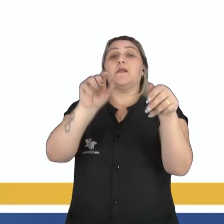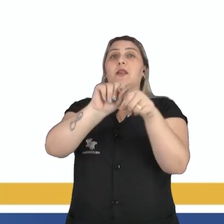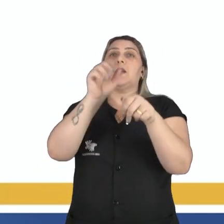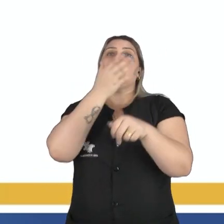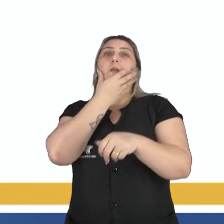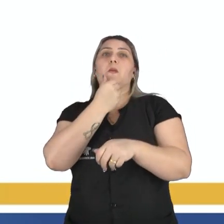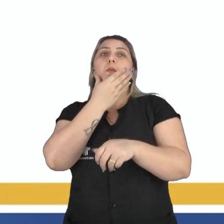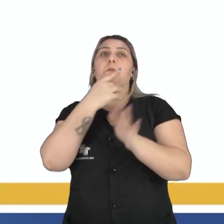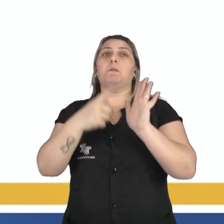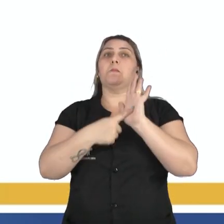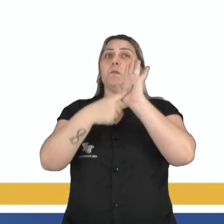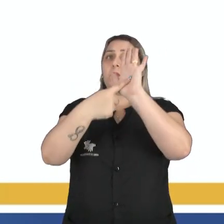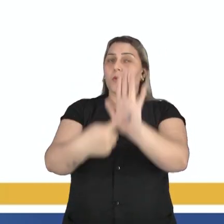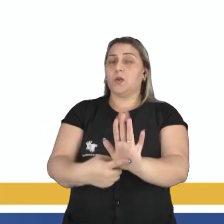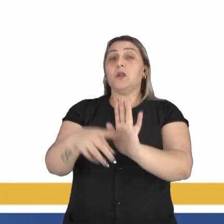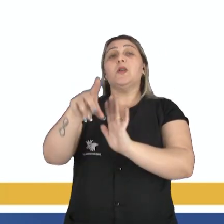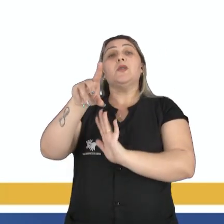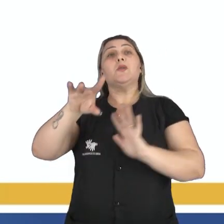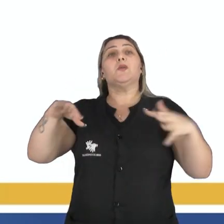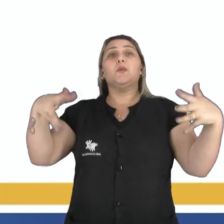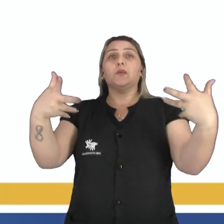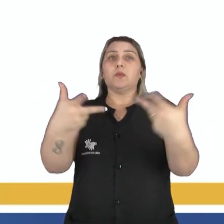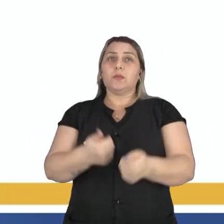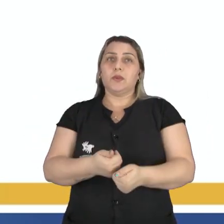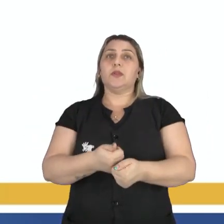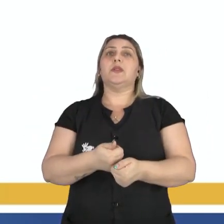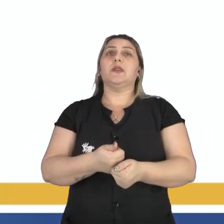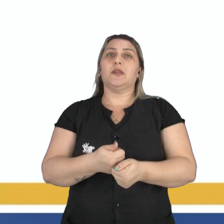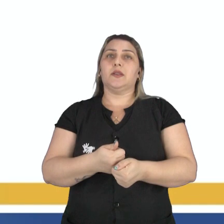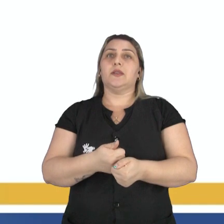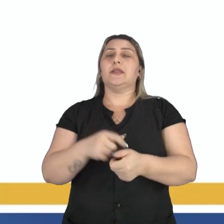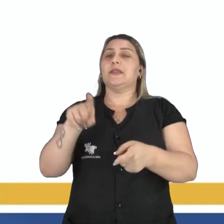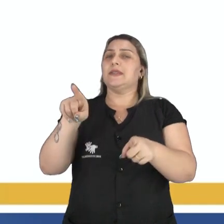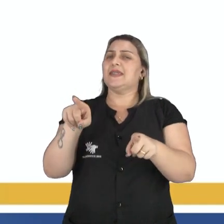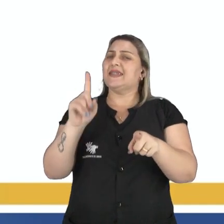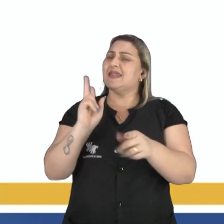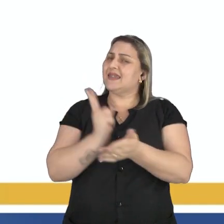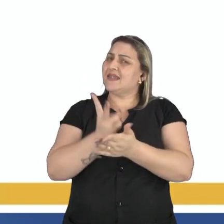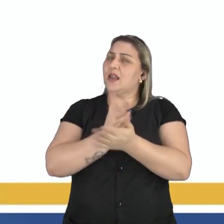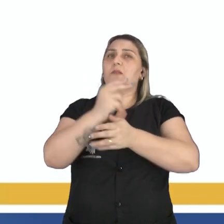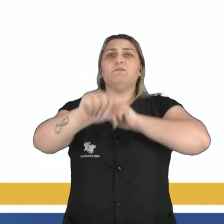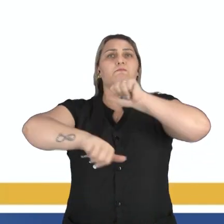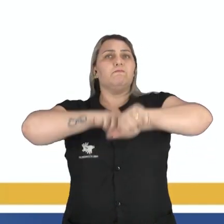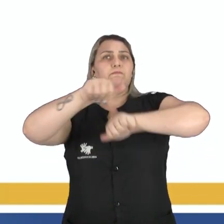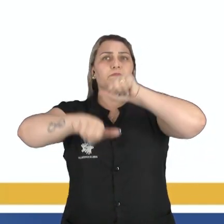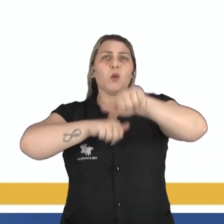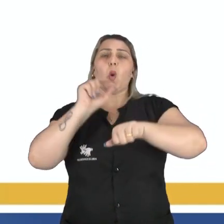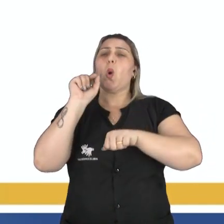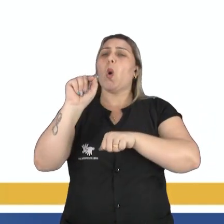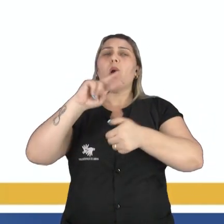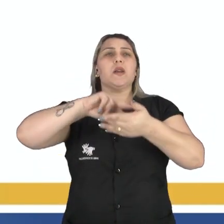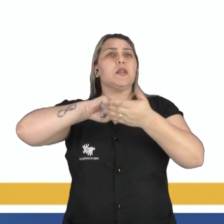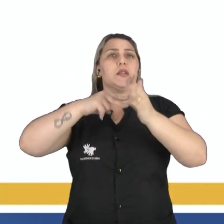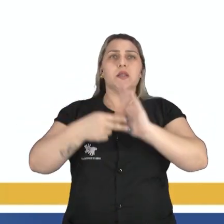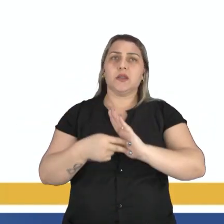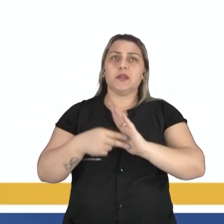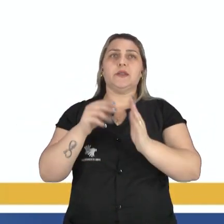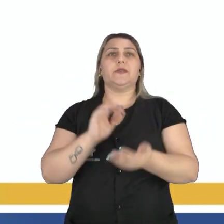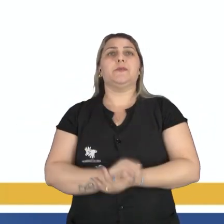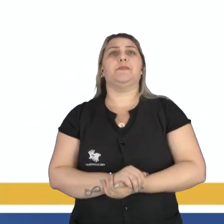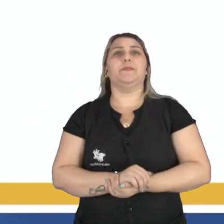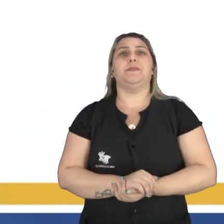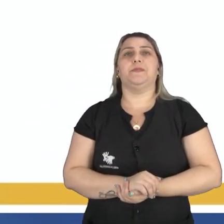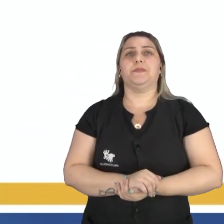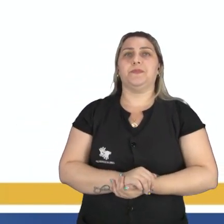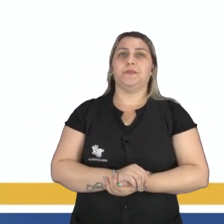paisagens antrópicas, ou paisagens culturais humanizadas, apresentam maior dinamicidade, ou seja, são dinâmicas,